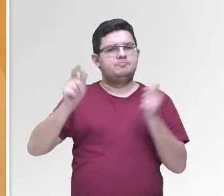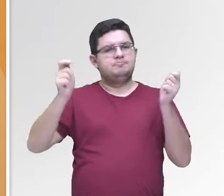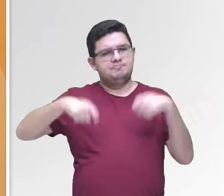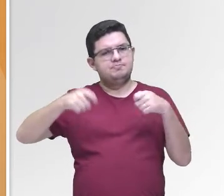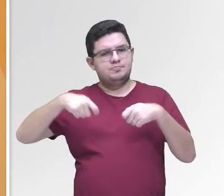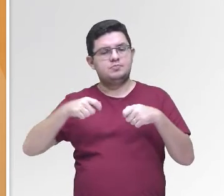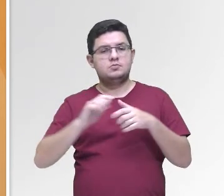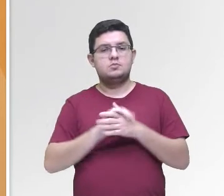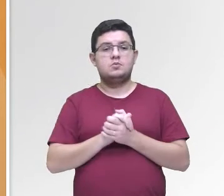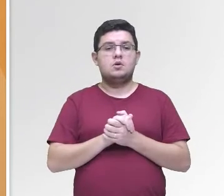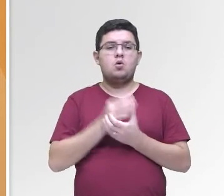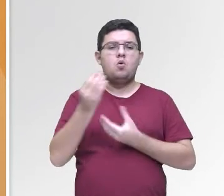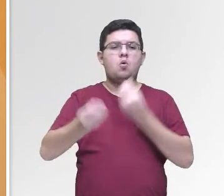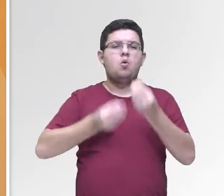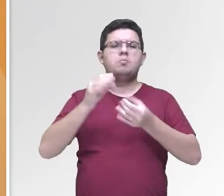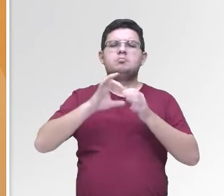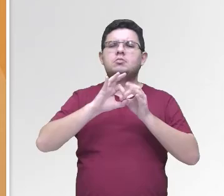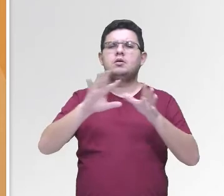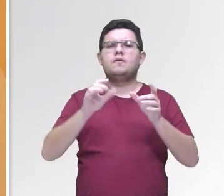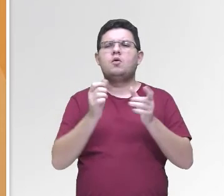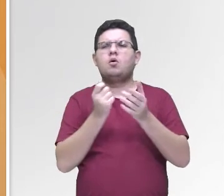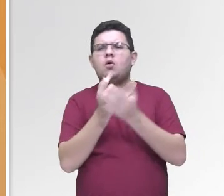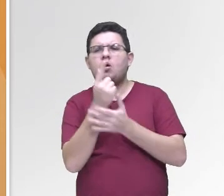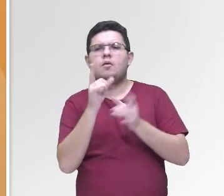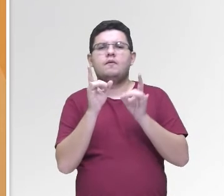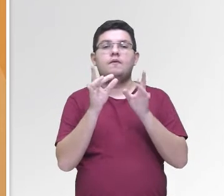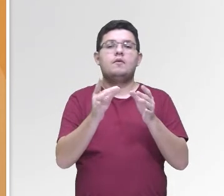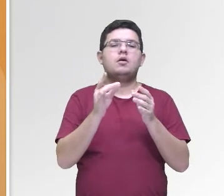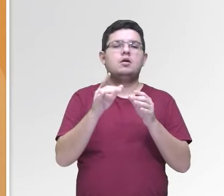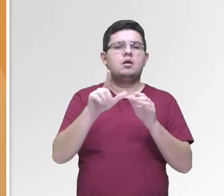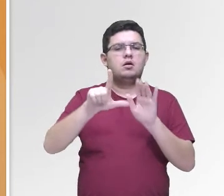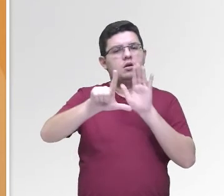no liberalismo econômico, né,